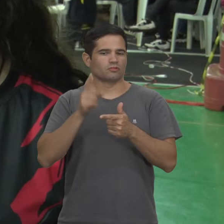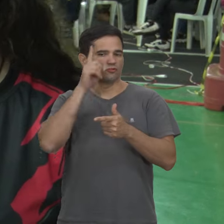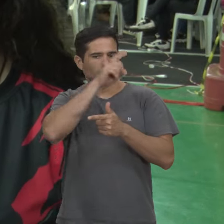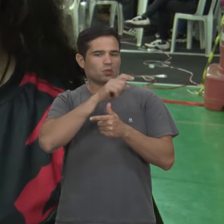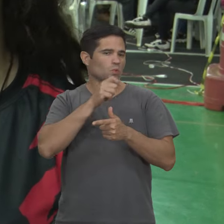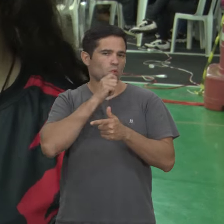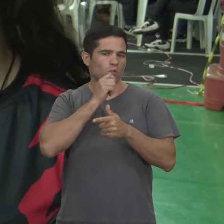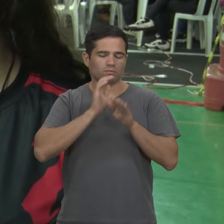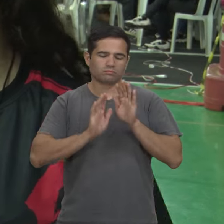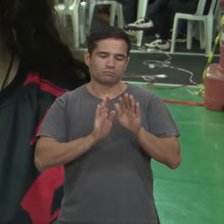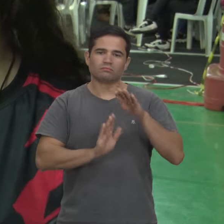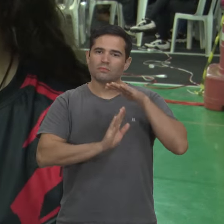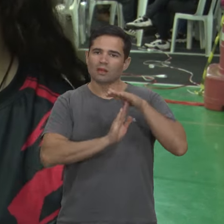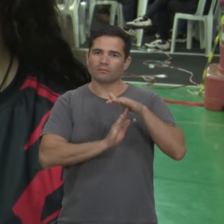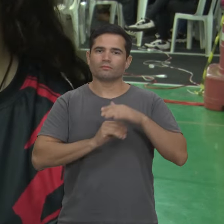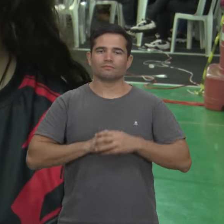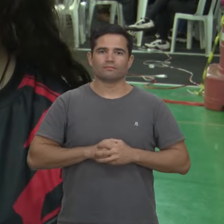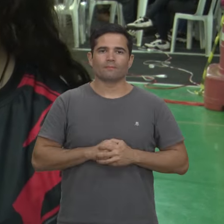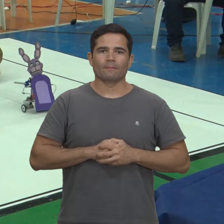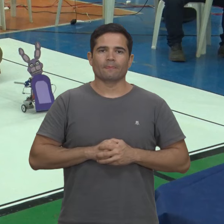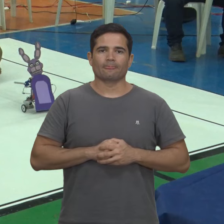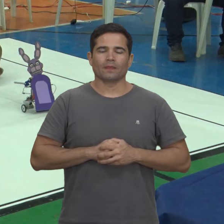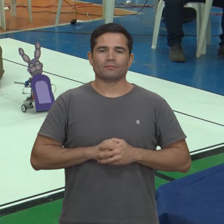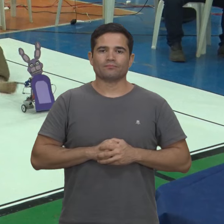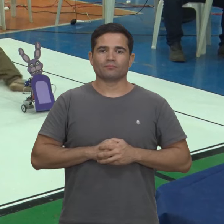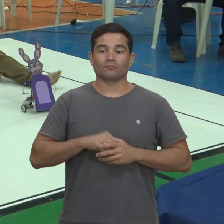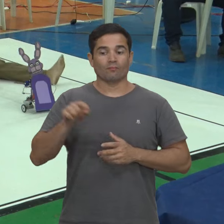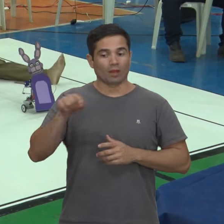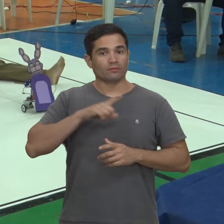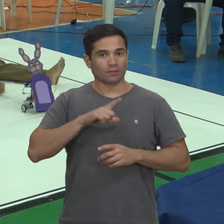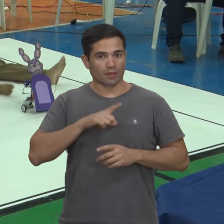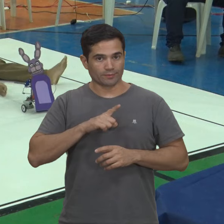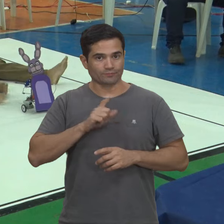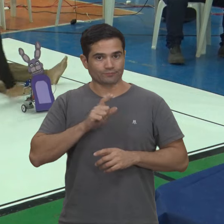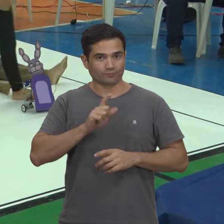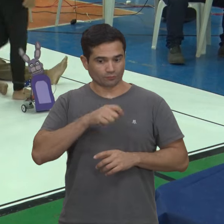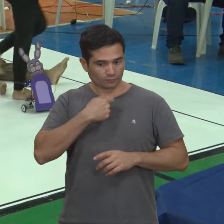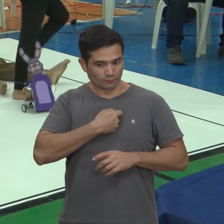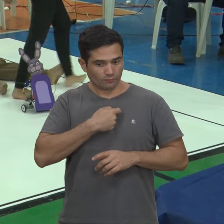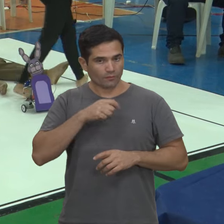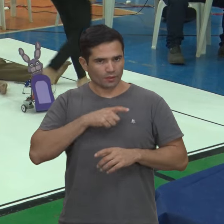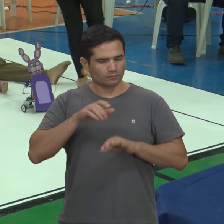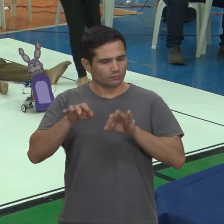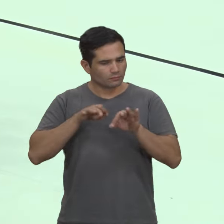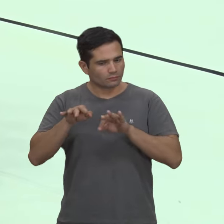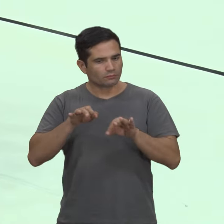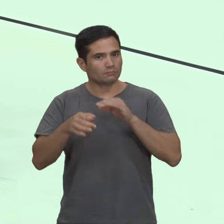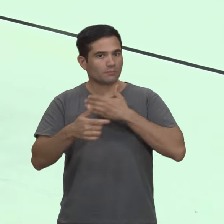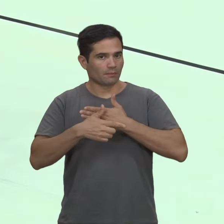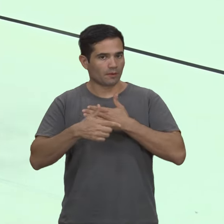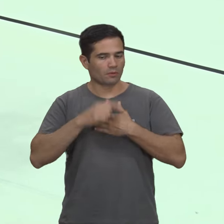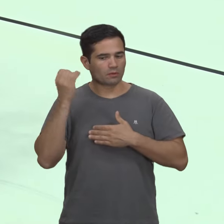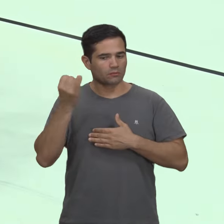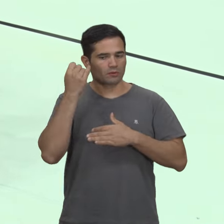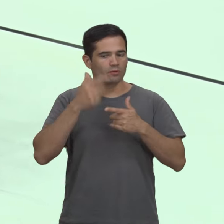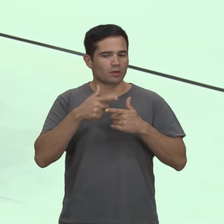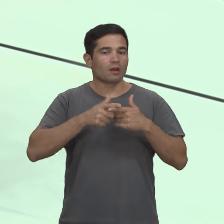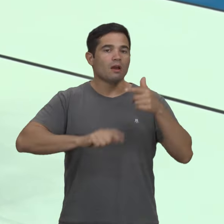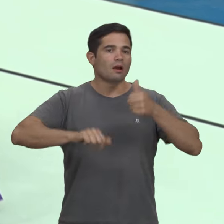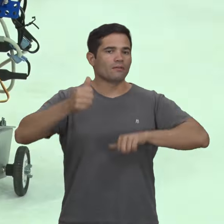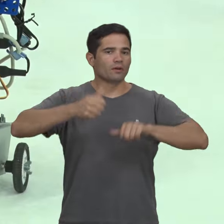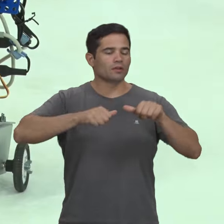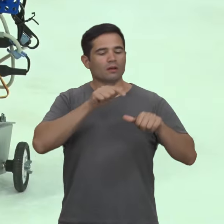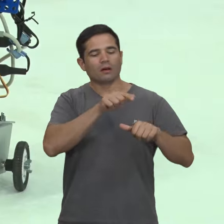robô, mas a gente está conseguindo até agora. Os juízes possuem um papel importante na competição. Avaliam o desempenho